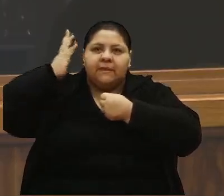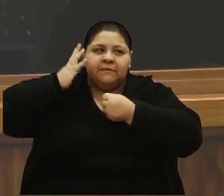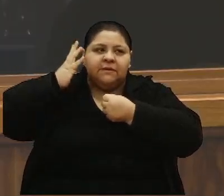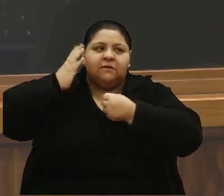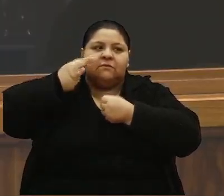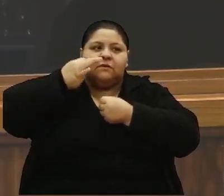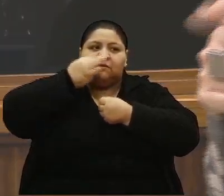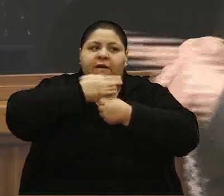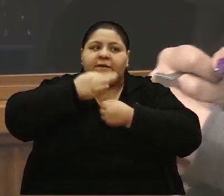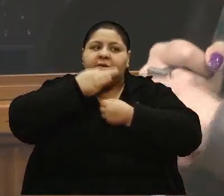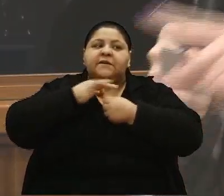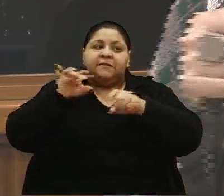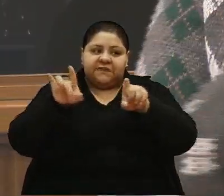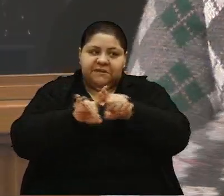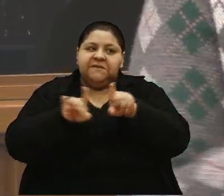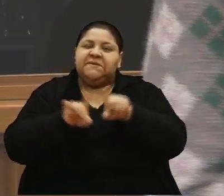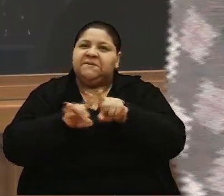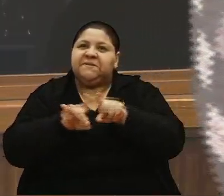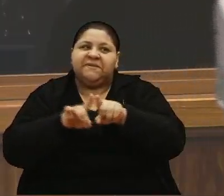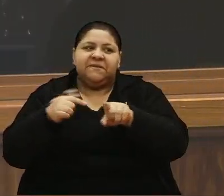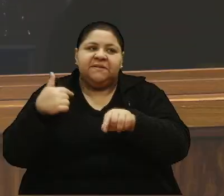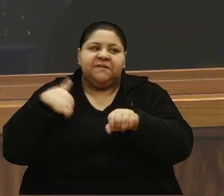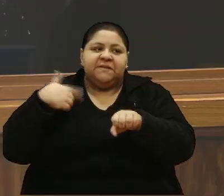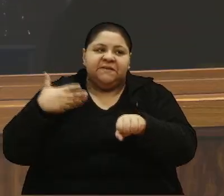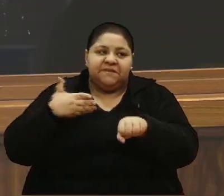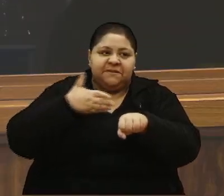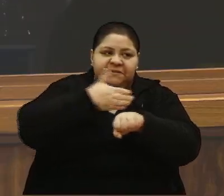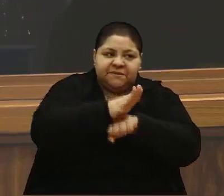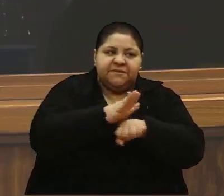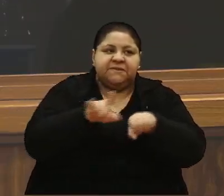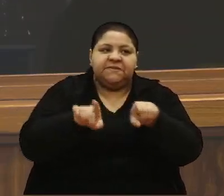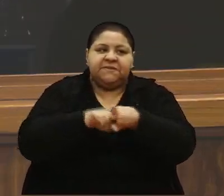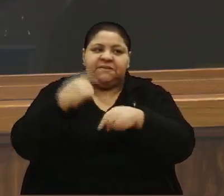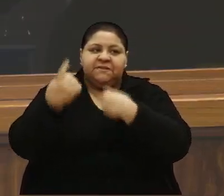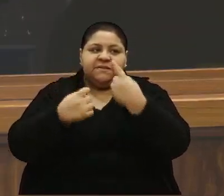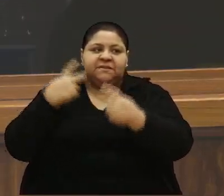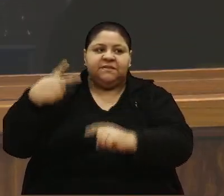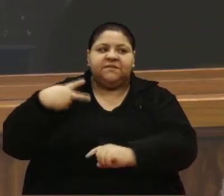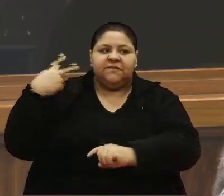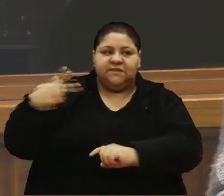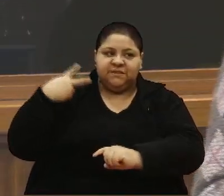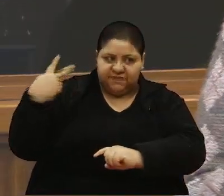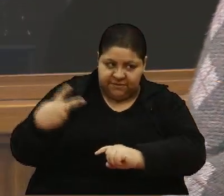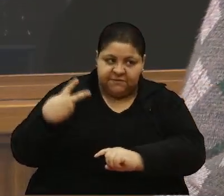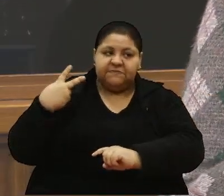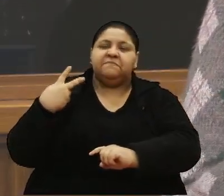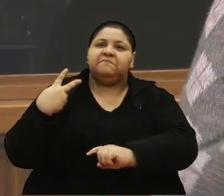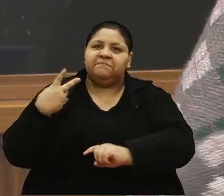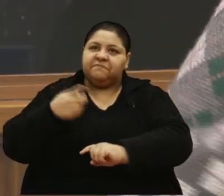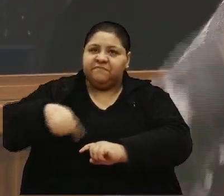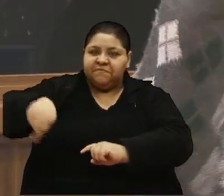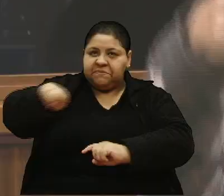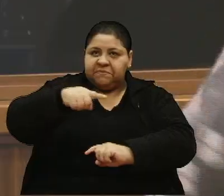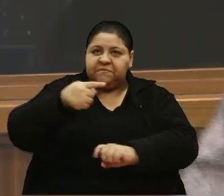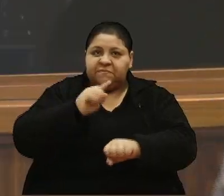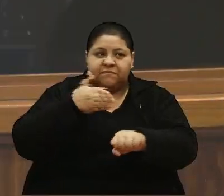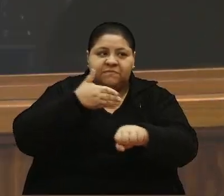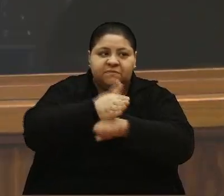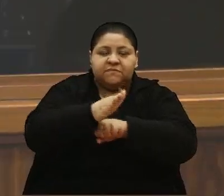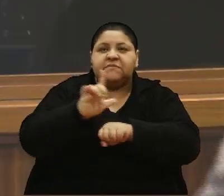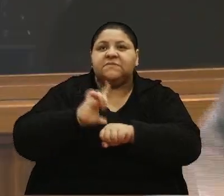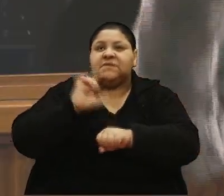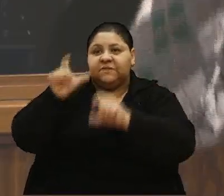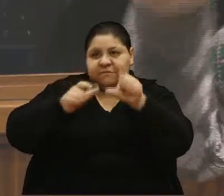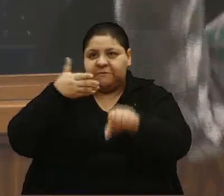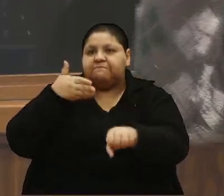eu participei, a vereadora Andressa participou, não sei se teve mais algum vereador, não recordo agora. Nós não iremos, mas tem gente que